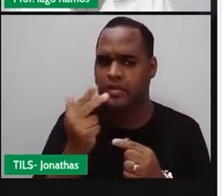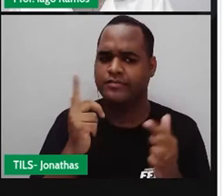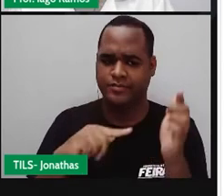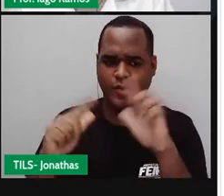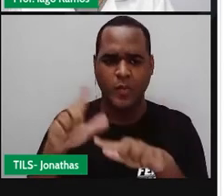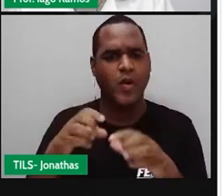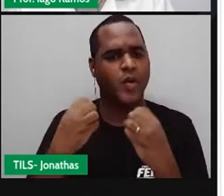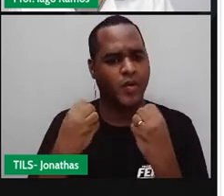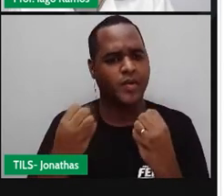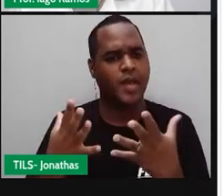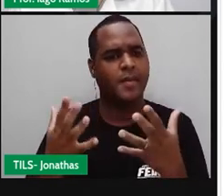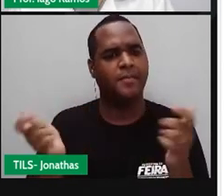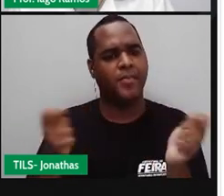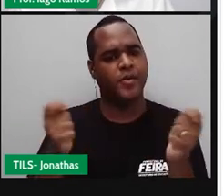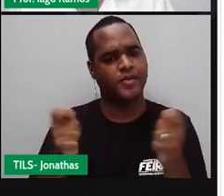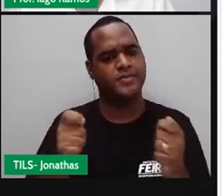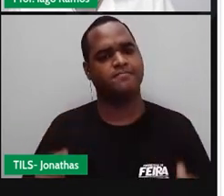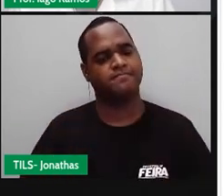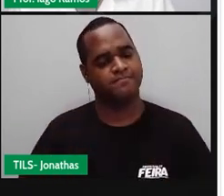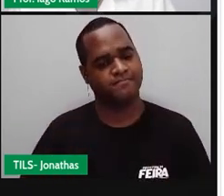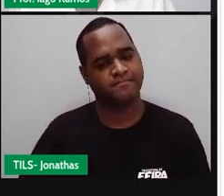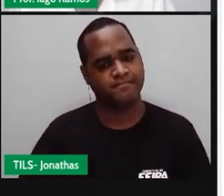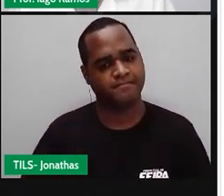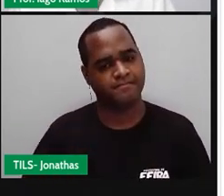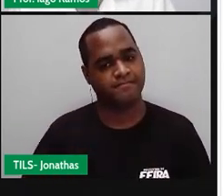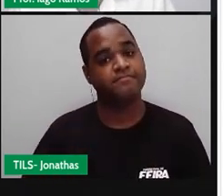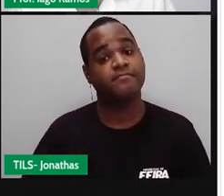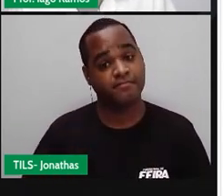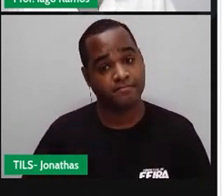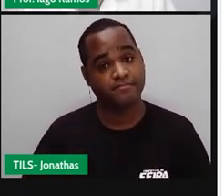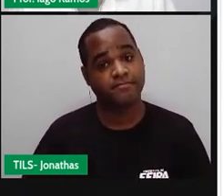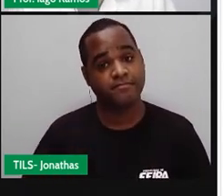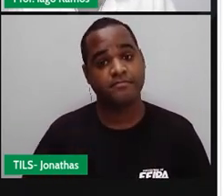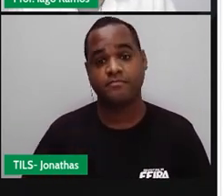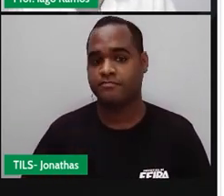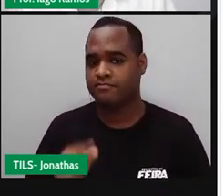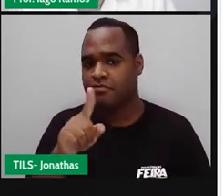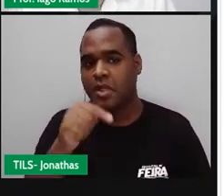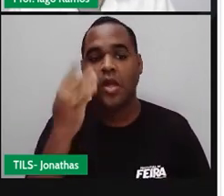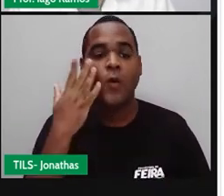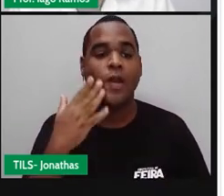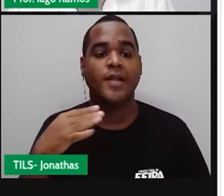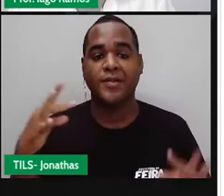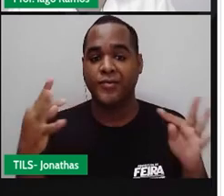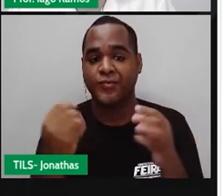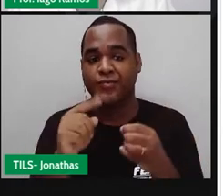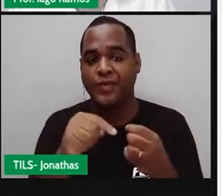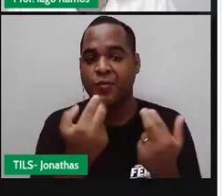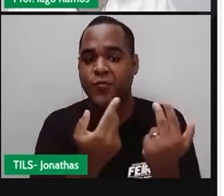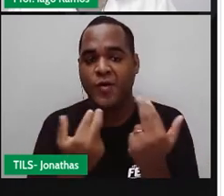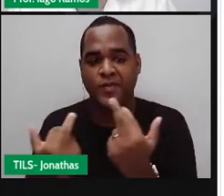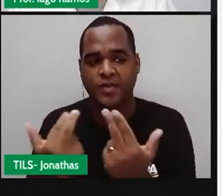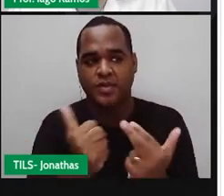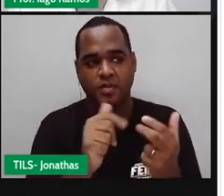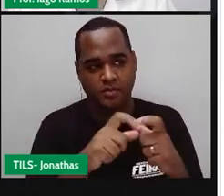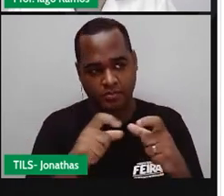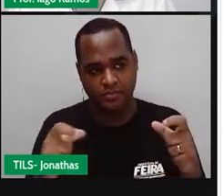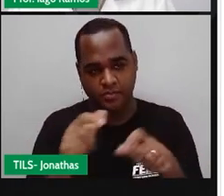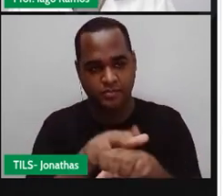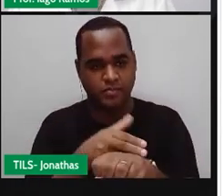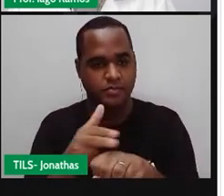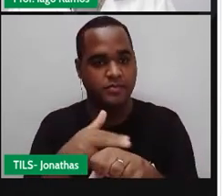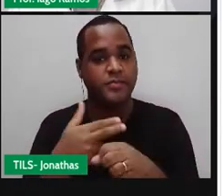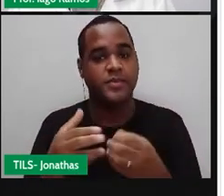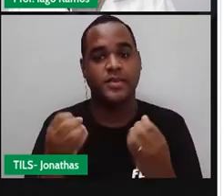continuar distribuindo A ideia é fazer com que todas as crianças recebam a mesma quantidade então eu vou